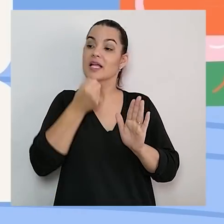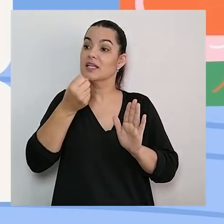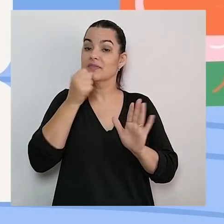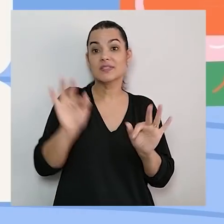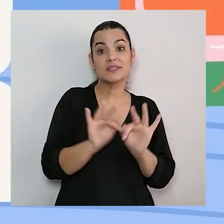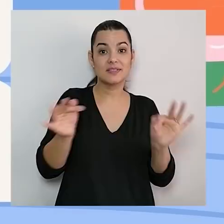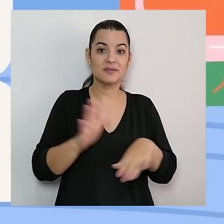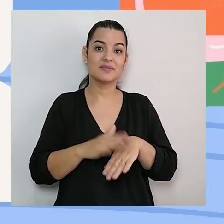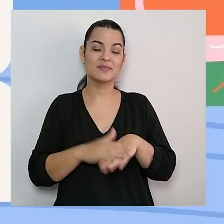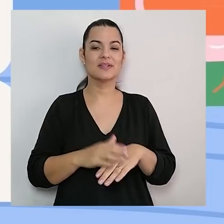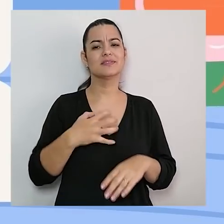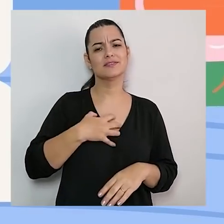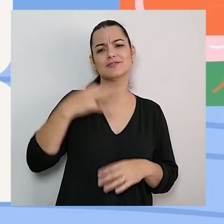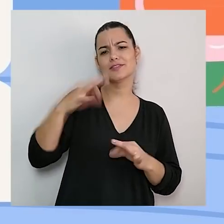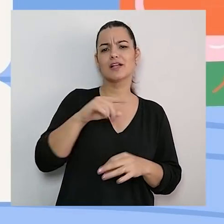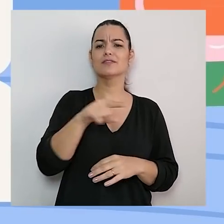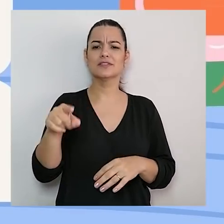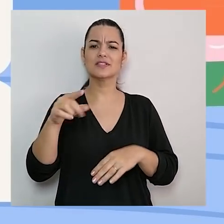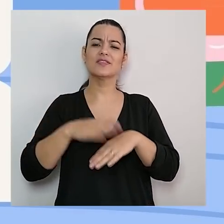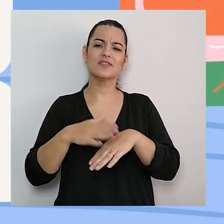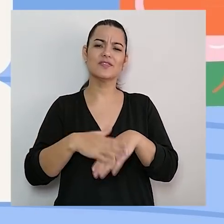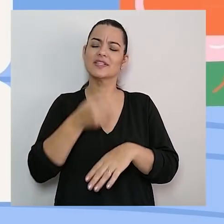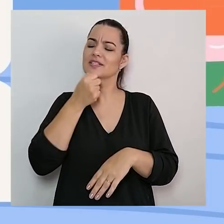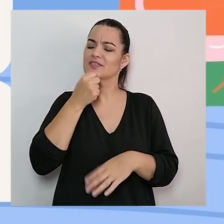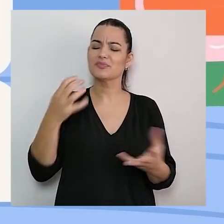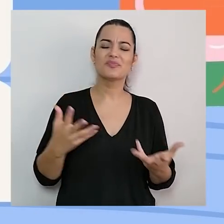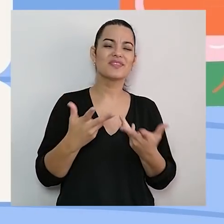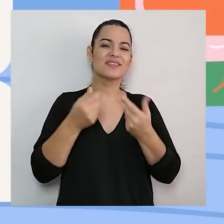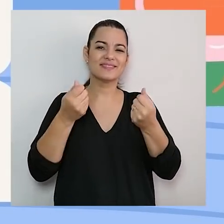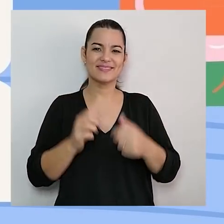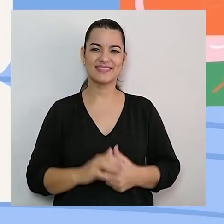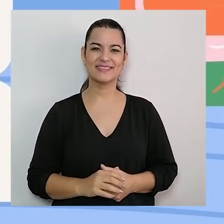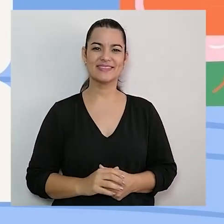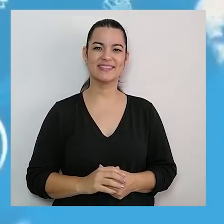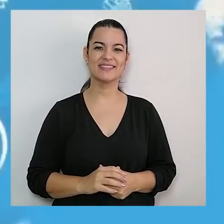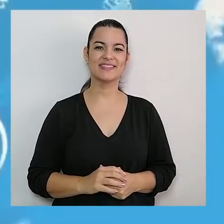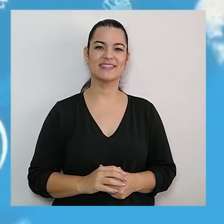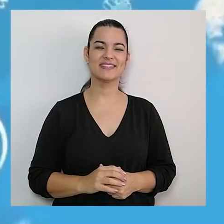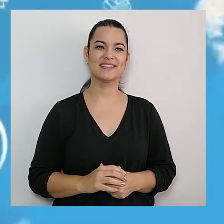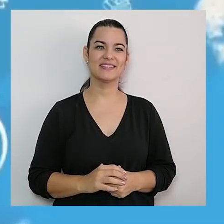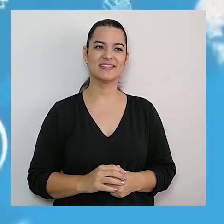bem simples. Eu tenho certeza que você vai fazer uma entrevista maravilhosa.